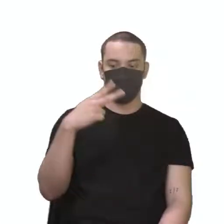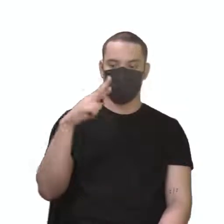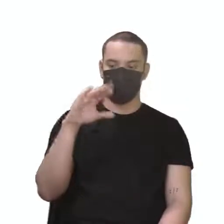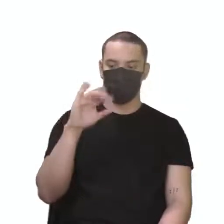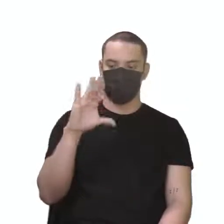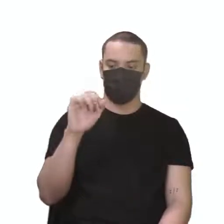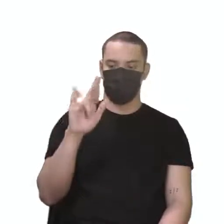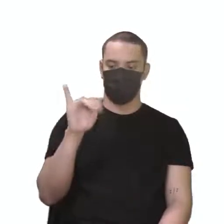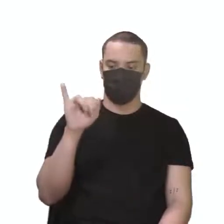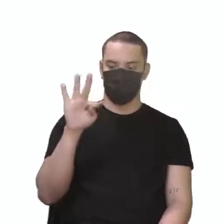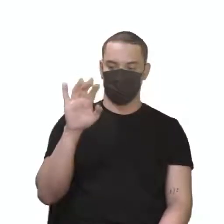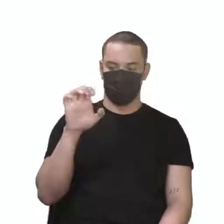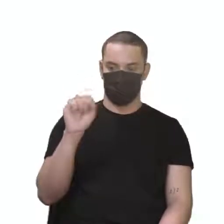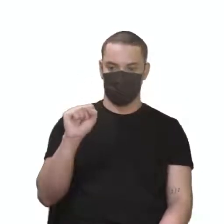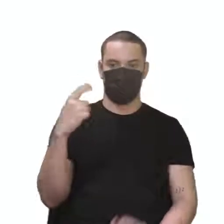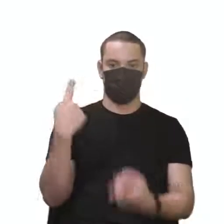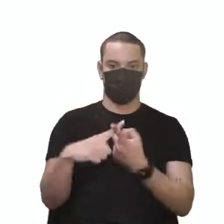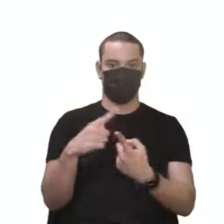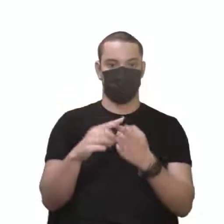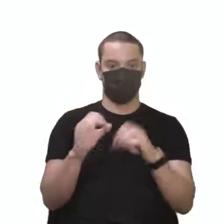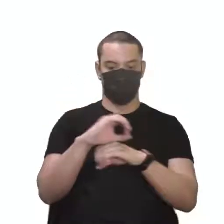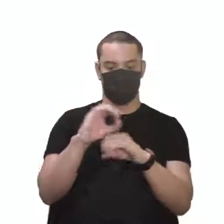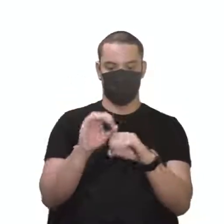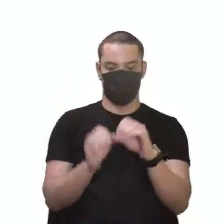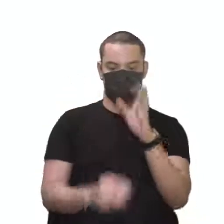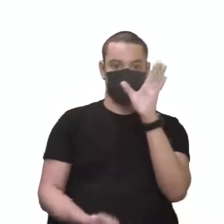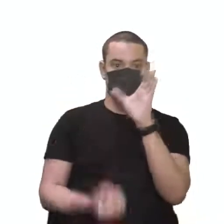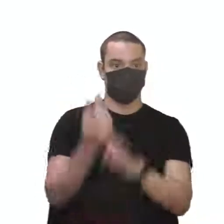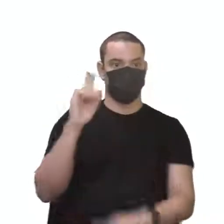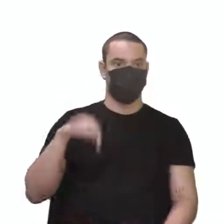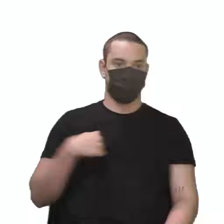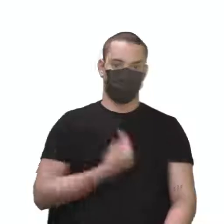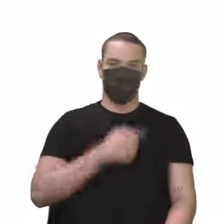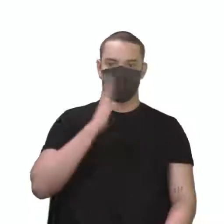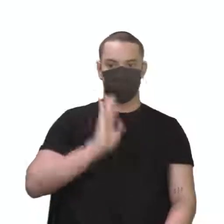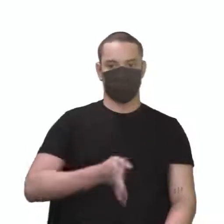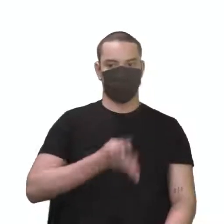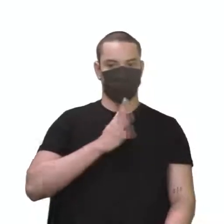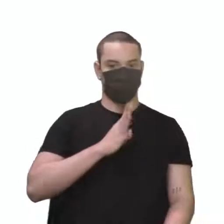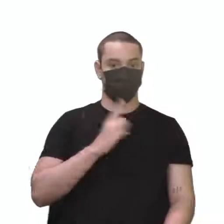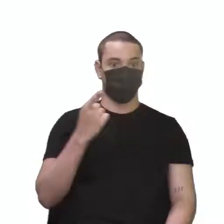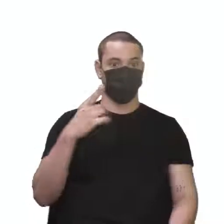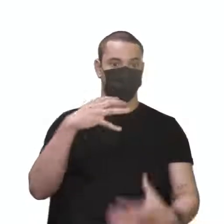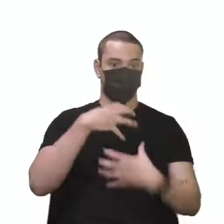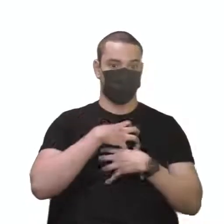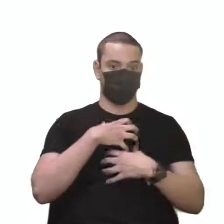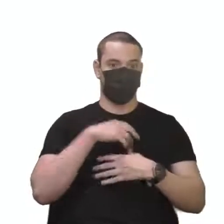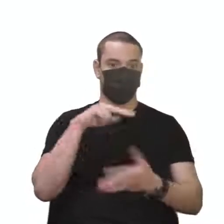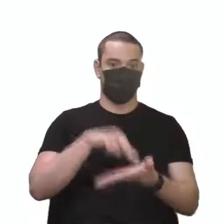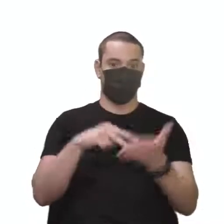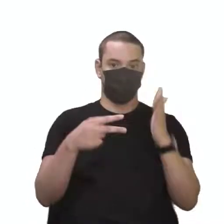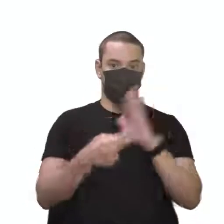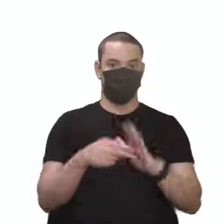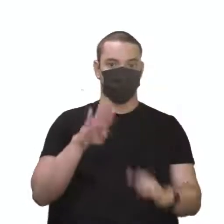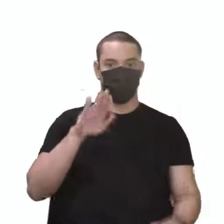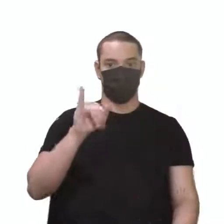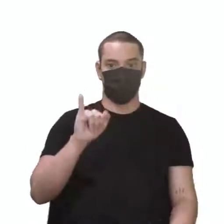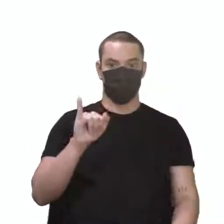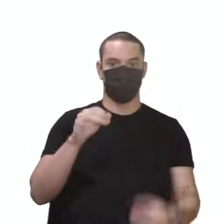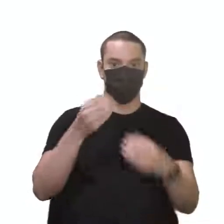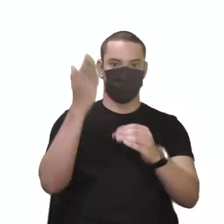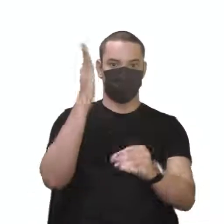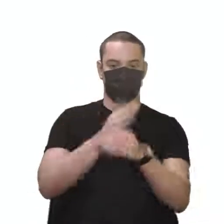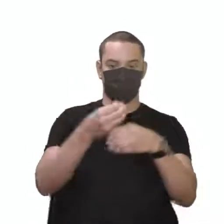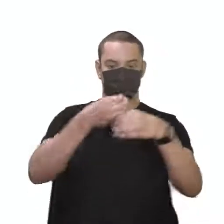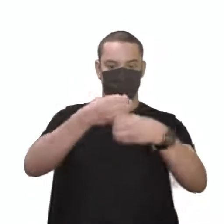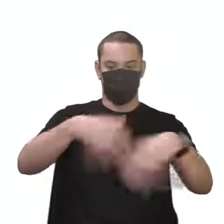procariontes e cujo processo de reprodução já nos é conhecido. Uma dessas formas é o processo de